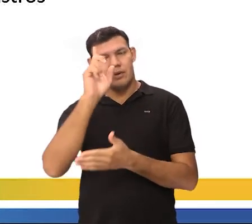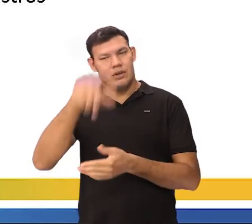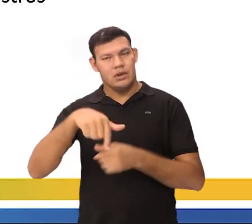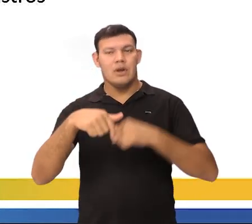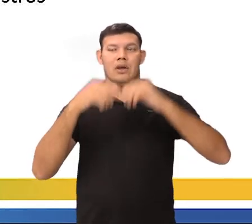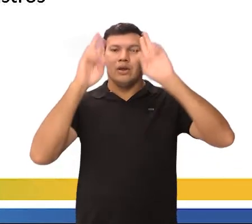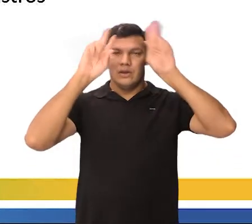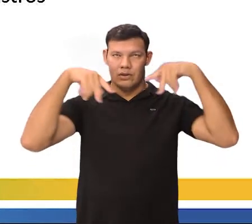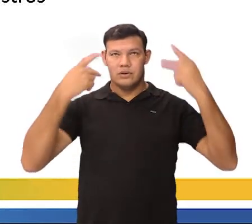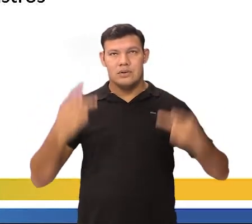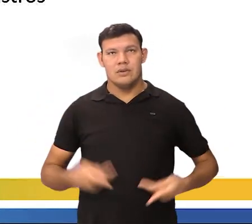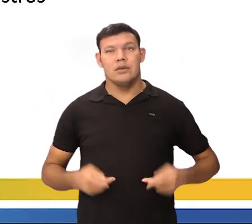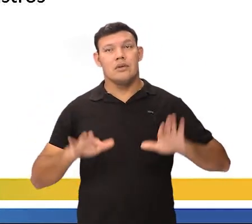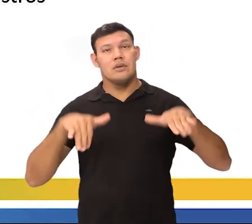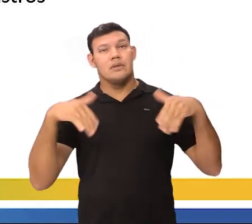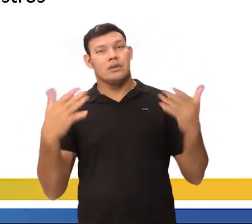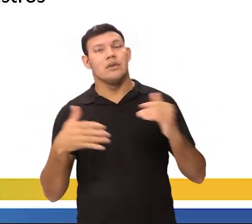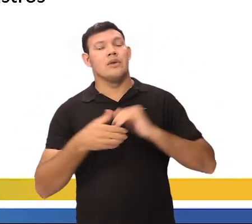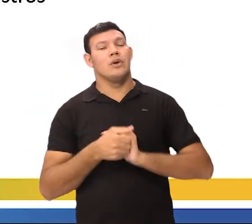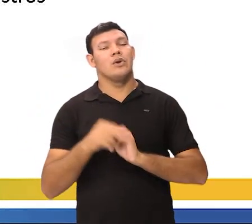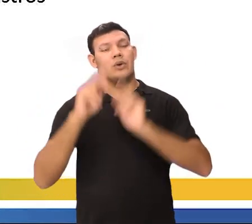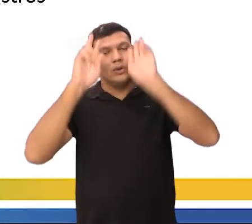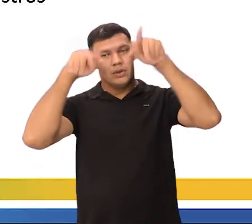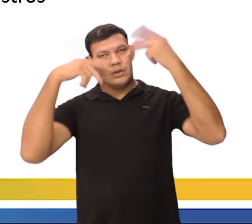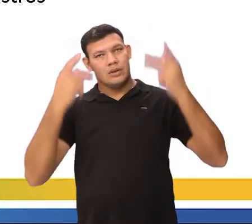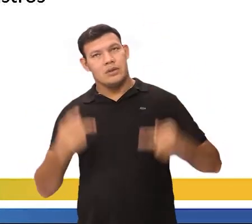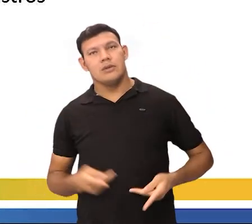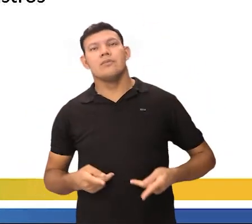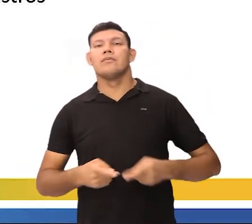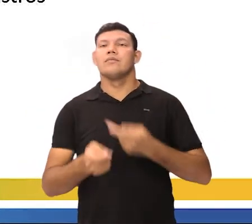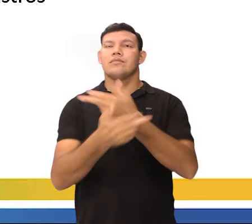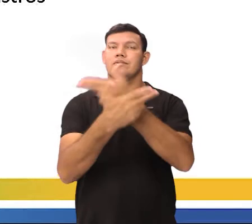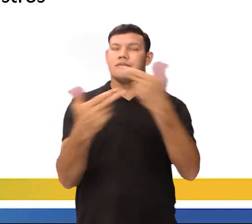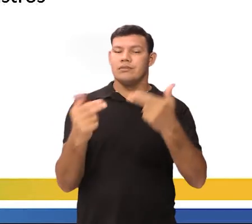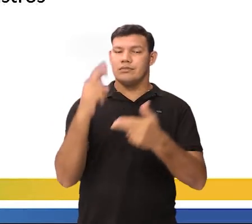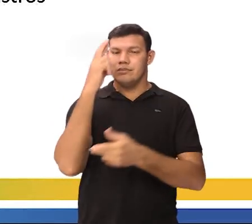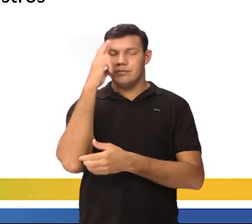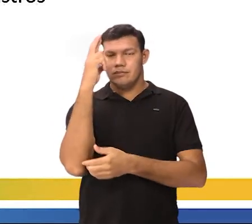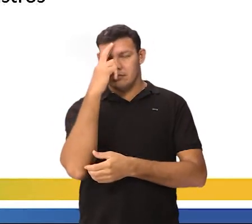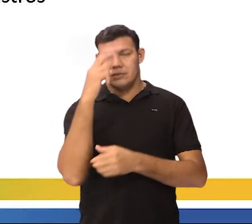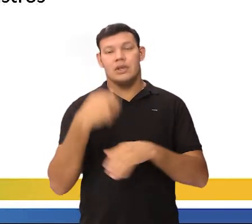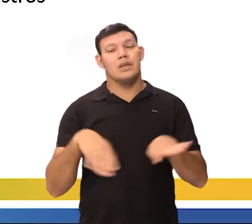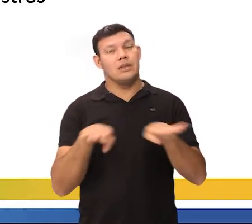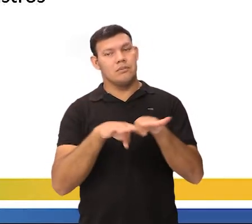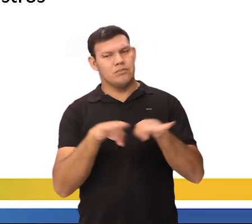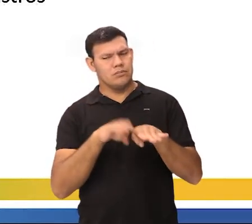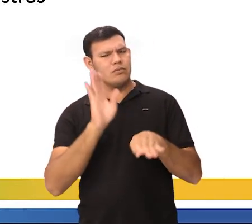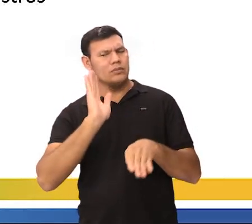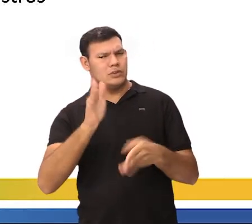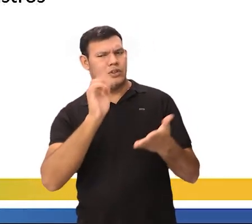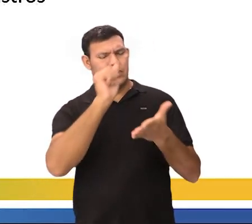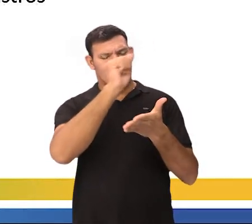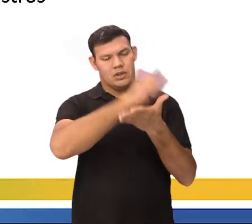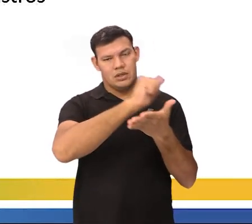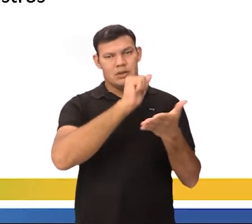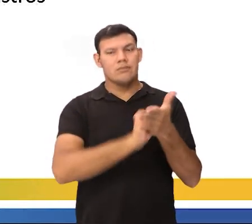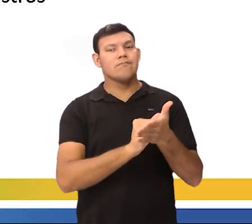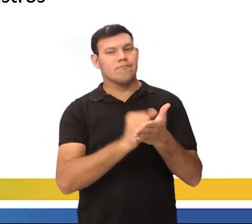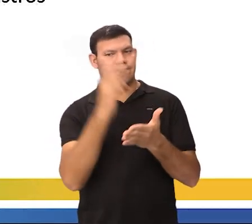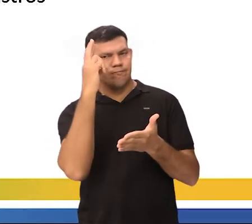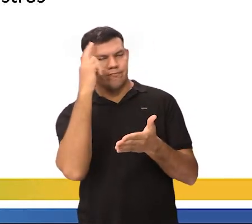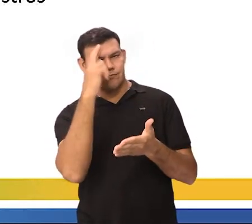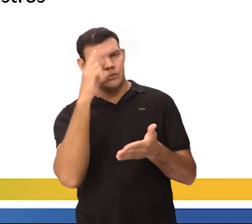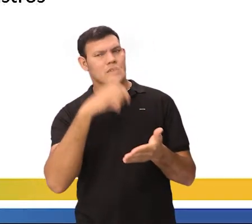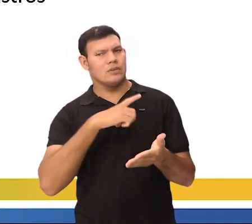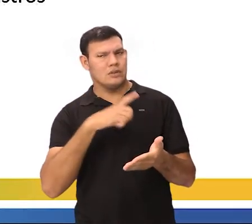passa a ser um sujeito histórico, certo? O homem é um sujeito histórico e os seres humanos sempre fizeram registros históricos.